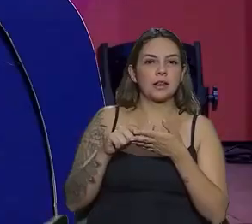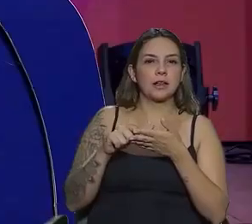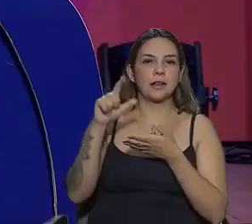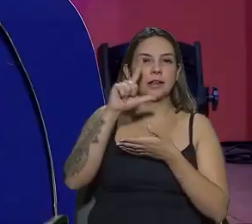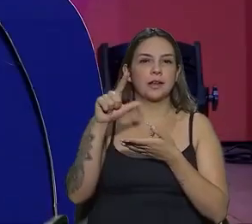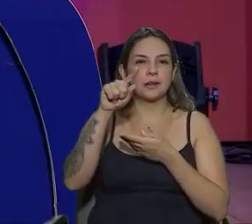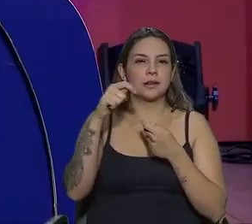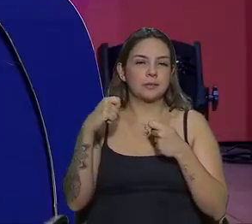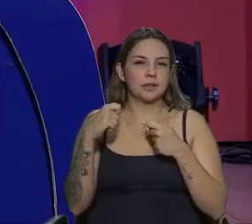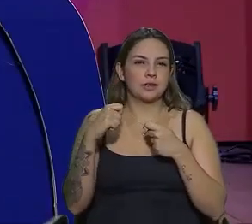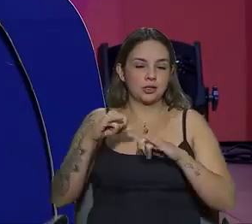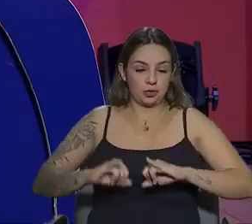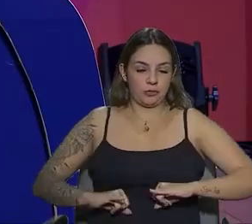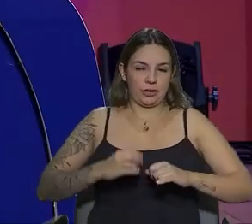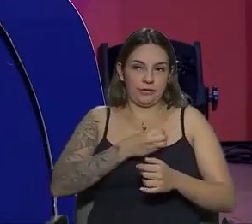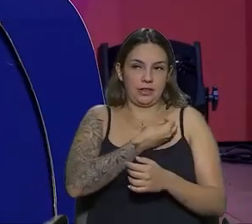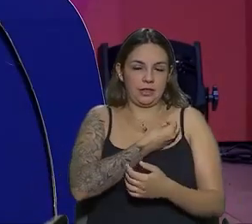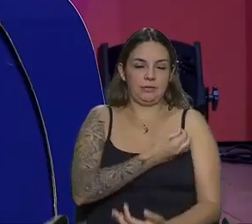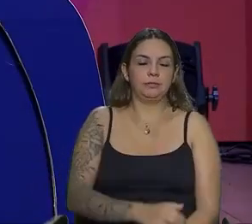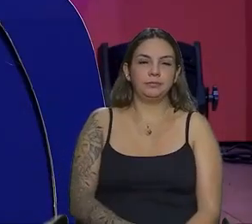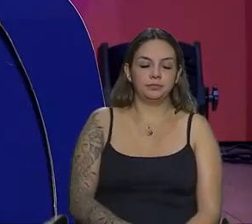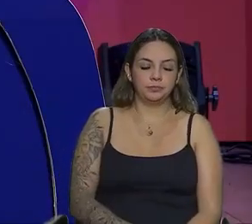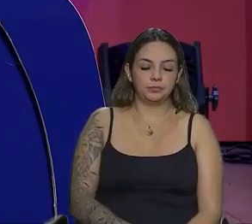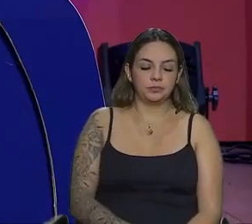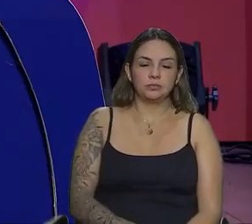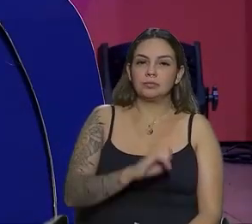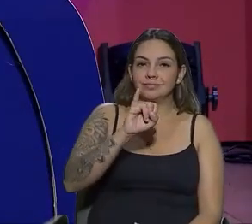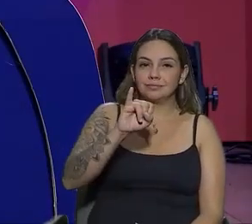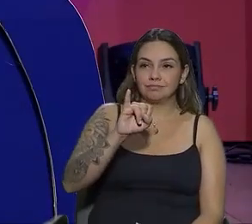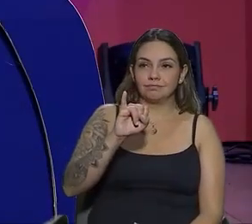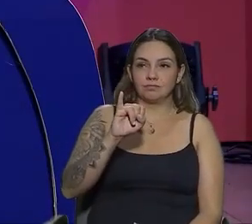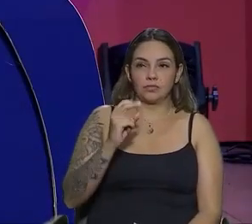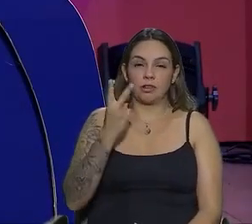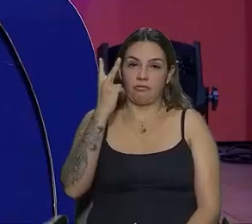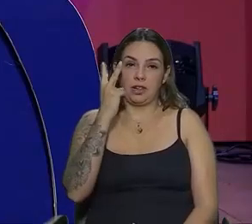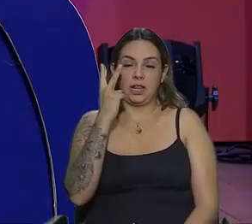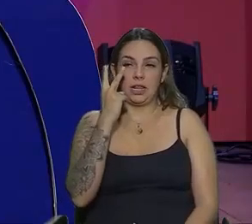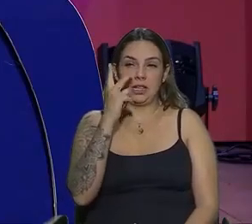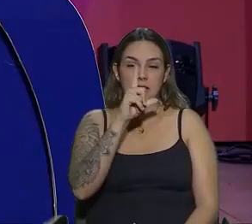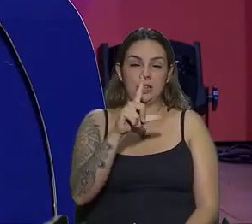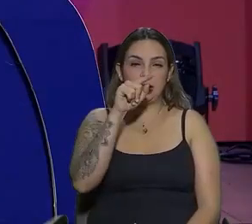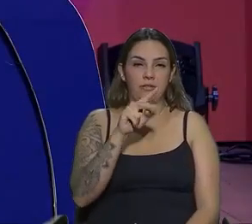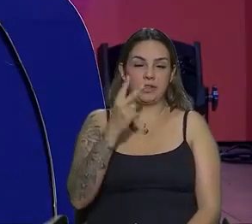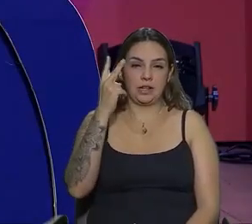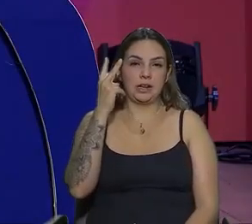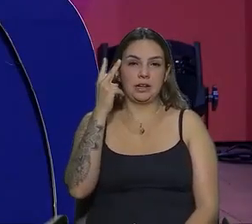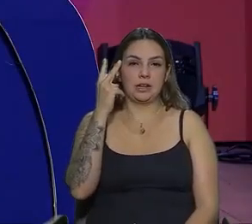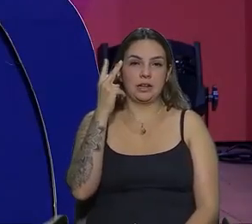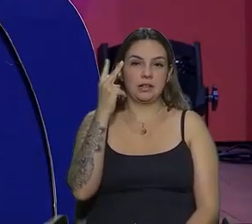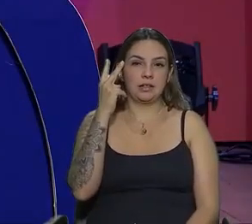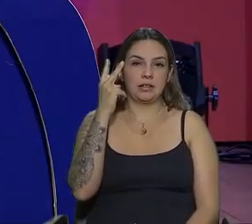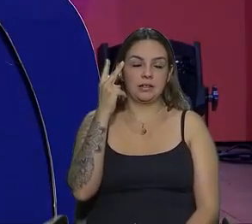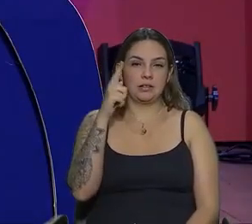boa literatura, você precisa sofrer na vida, né? E se valeria a pena, né? Se a literatura valeria tanto a